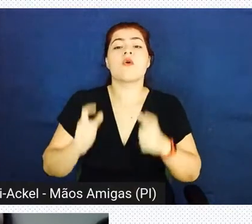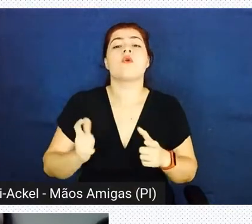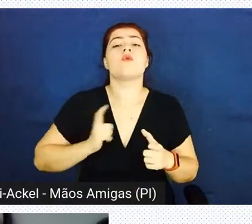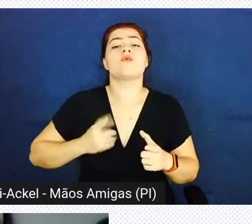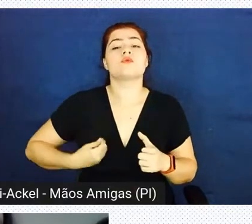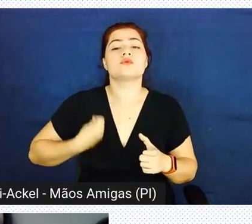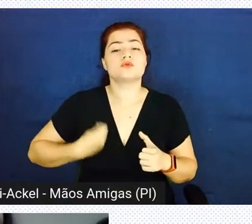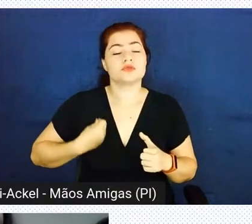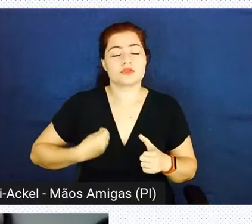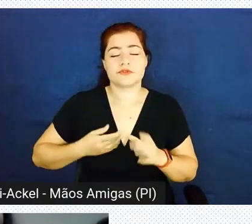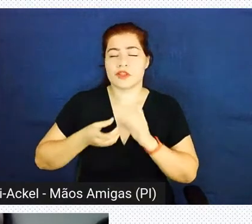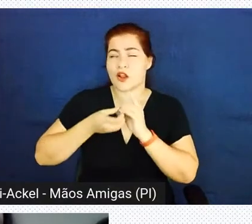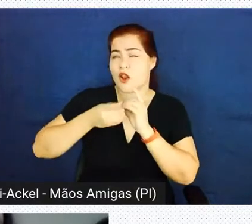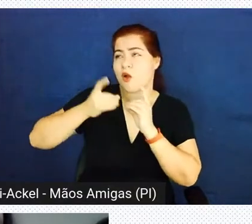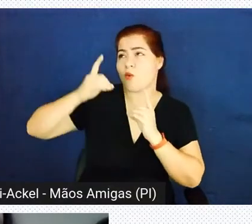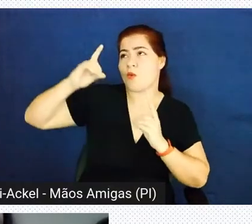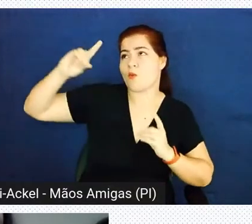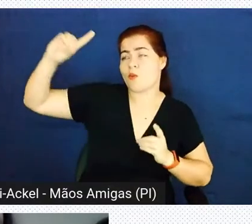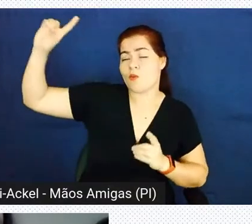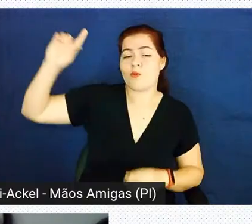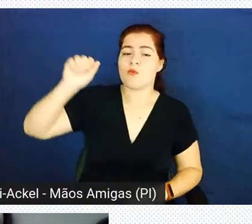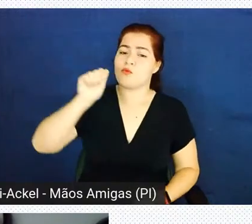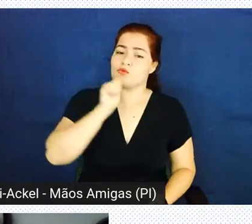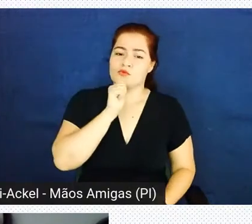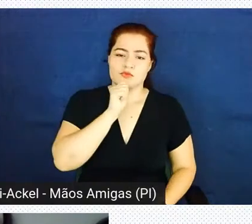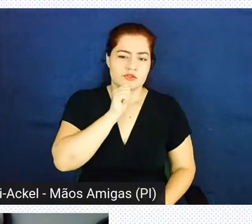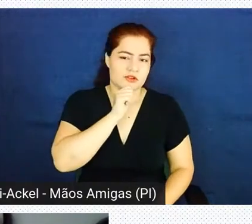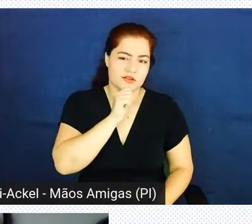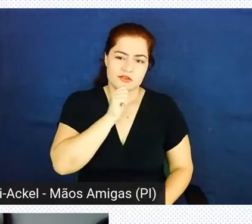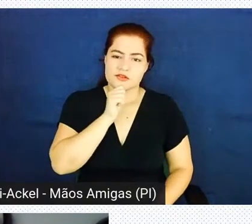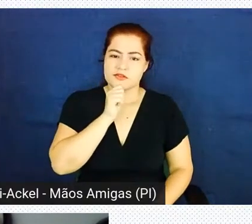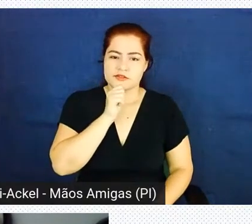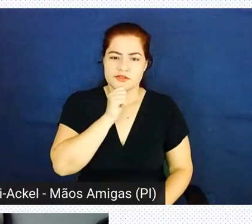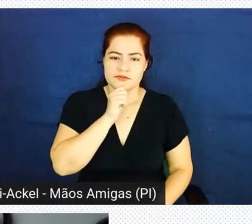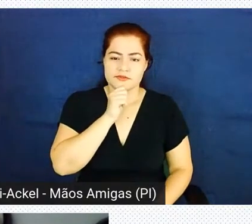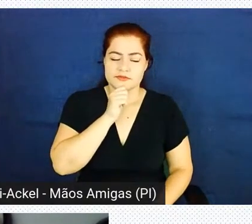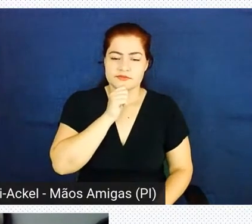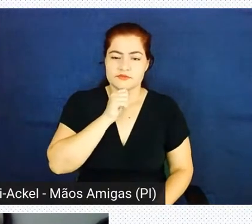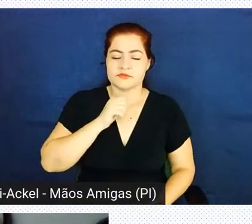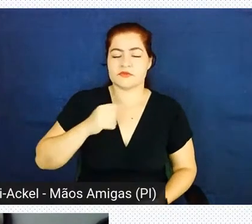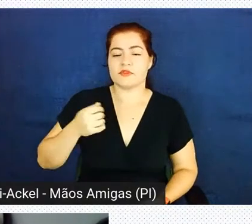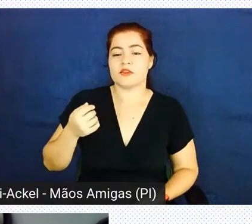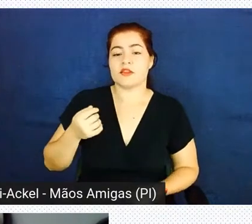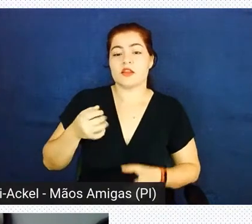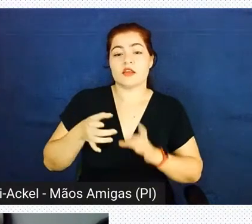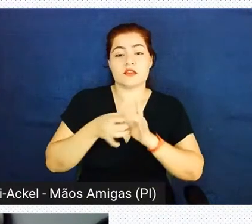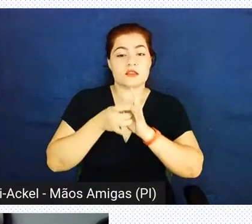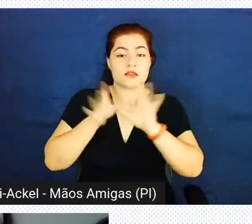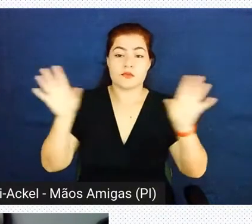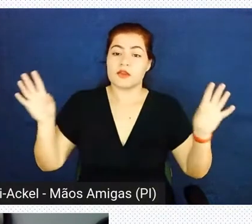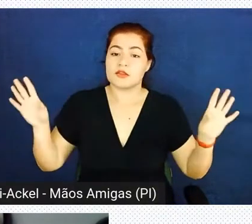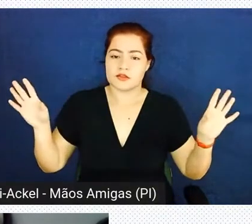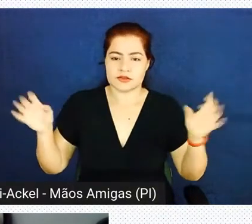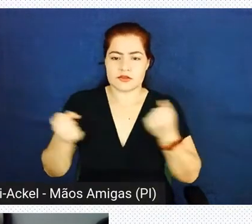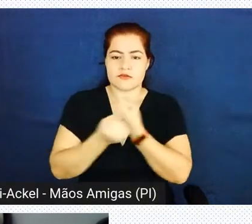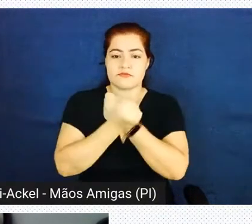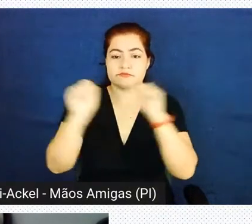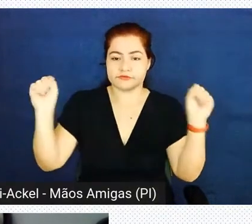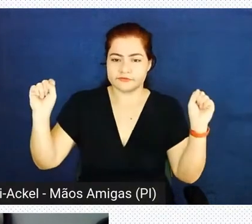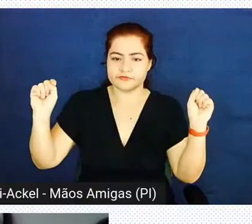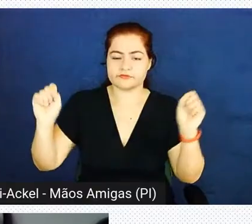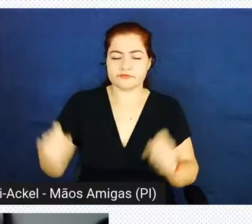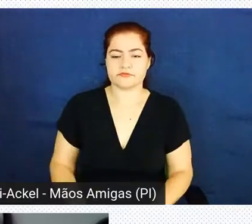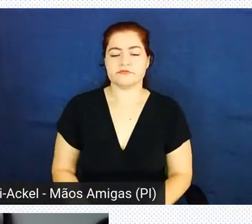legítimas aspirações que enobrecem e que libertam. E